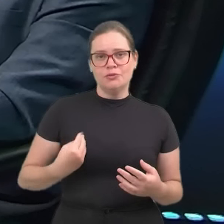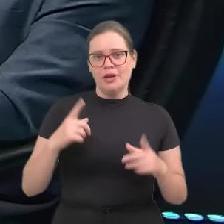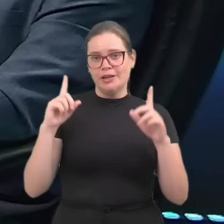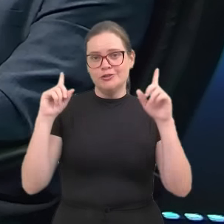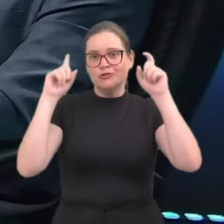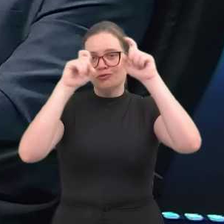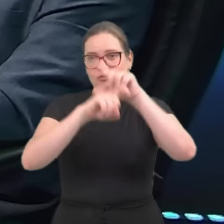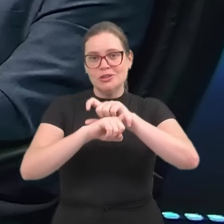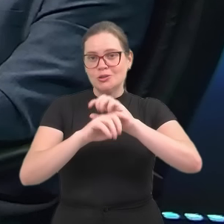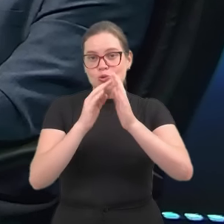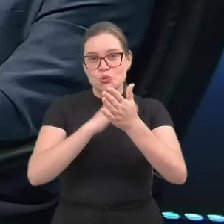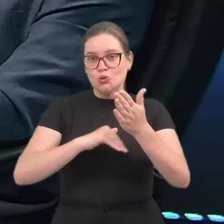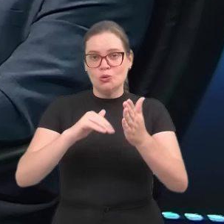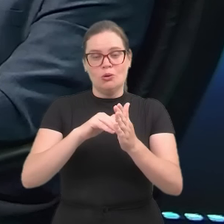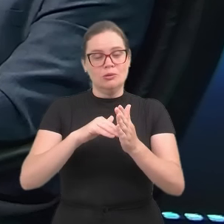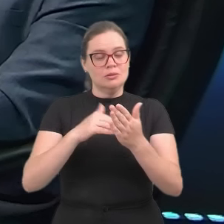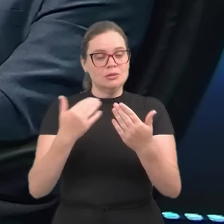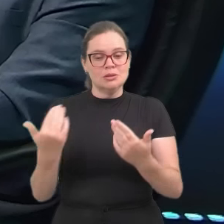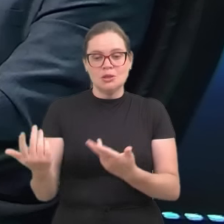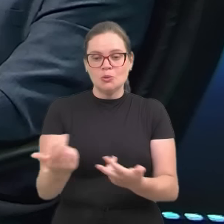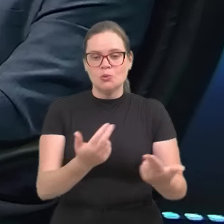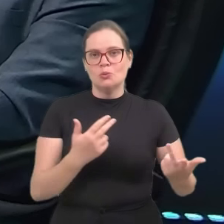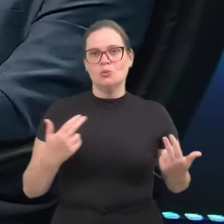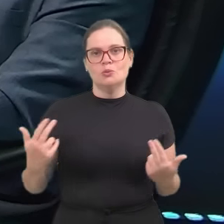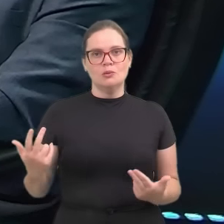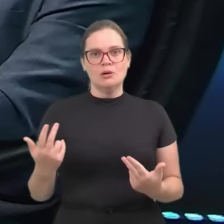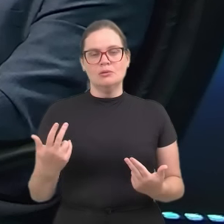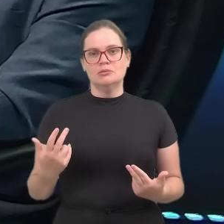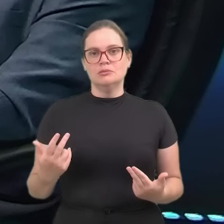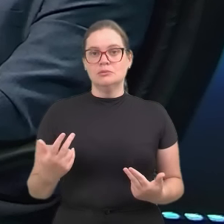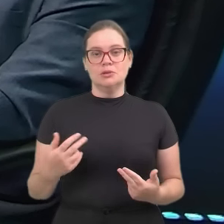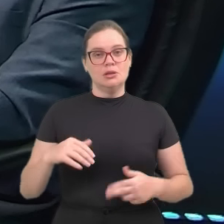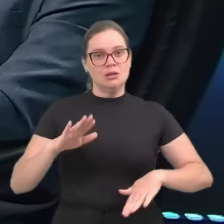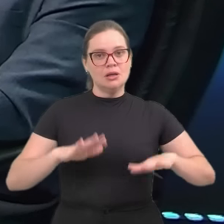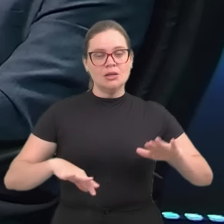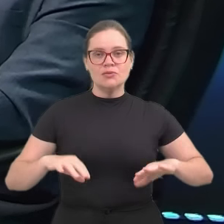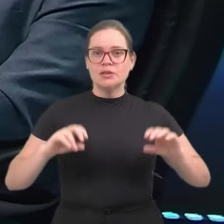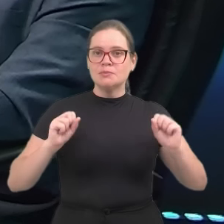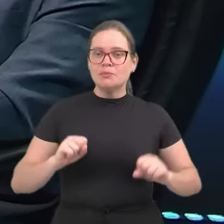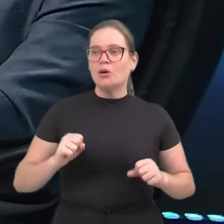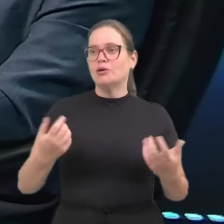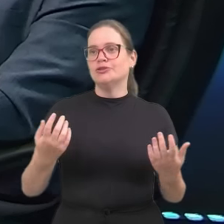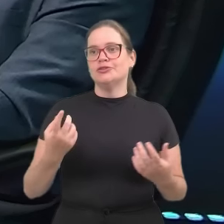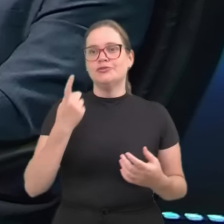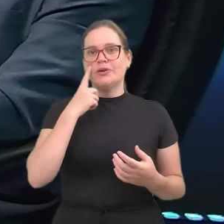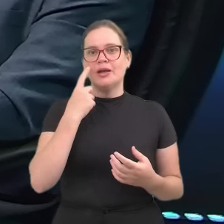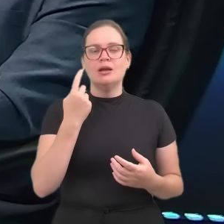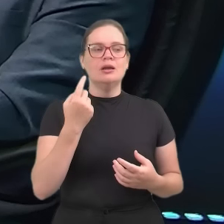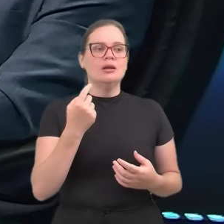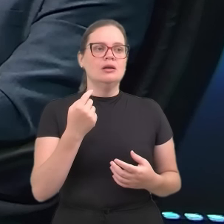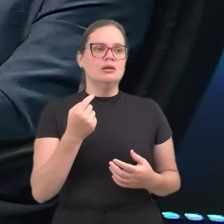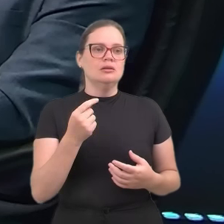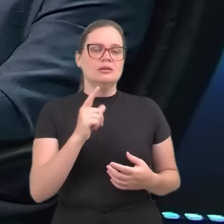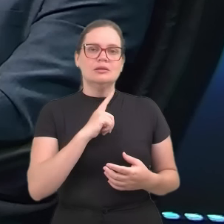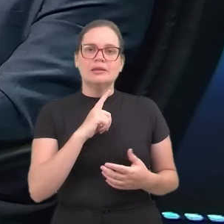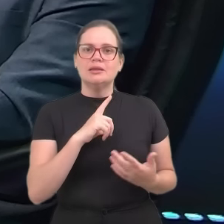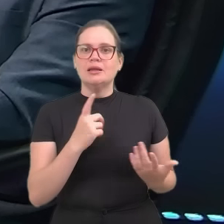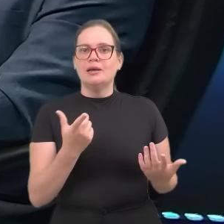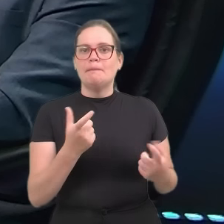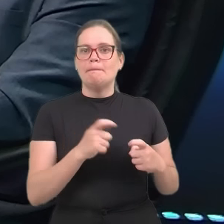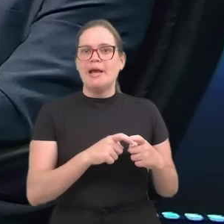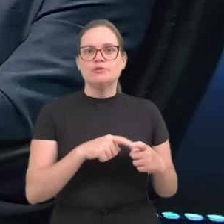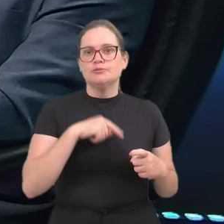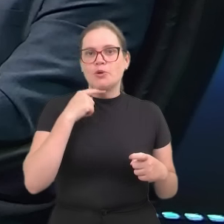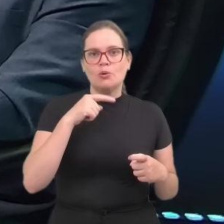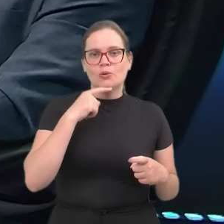estão sujeitas a passar por situações que não há profissionais que possam nos ajudar.